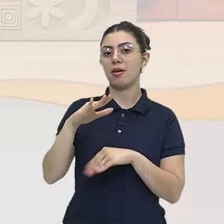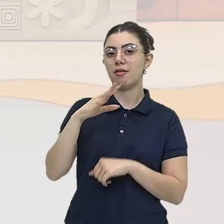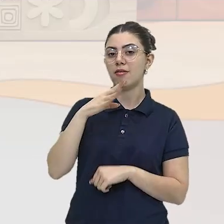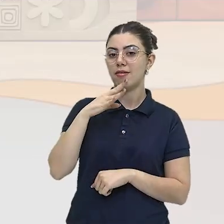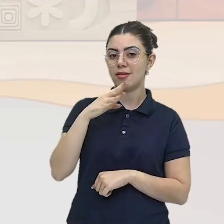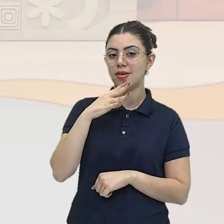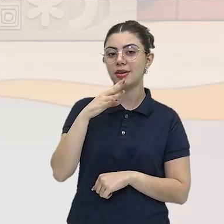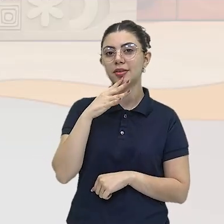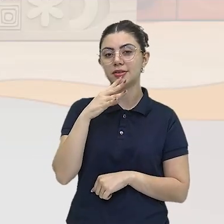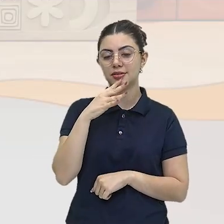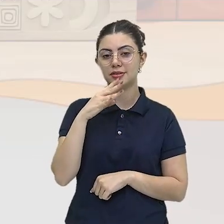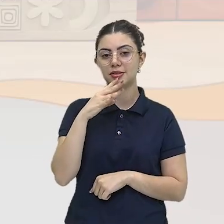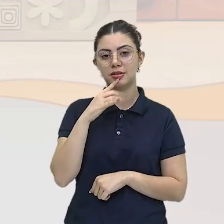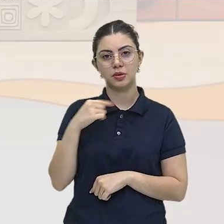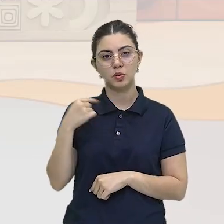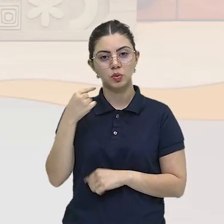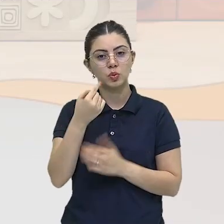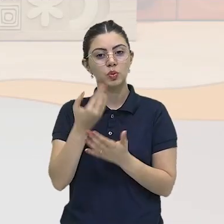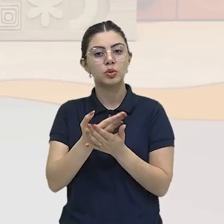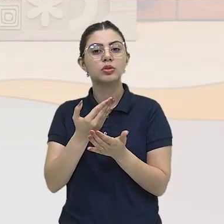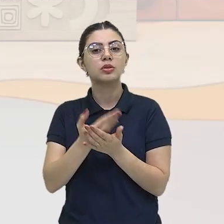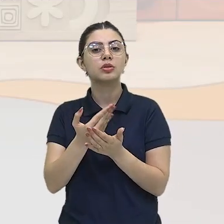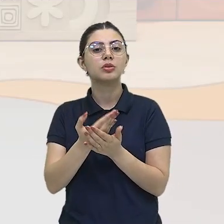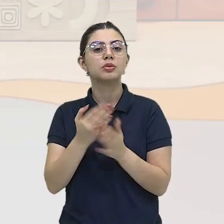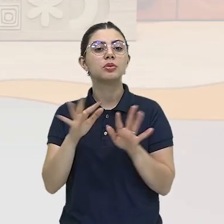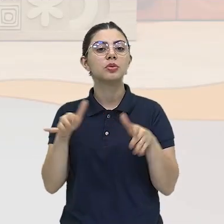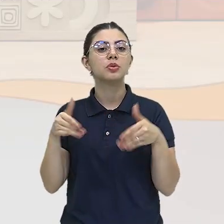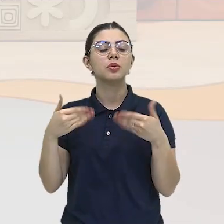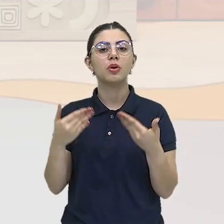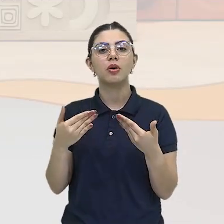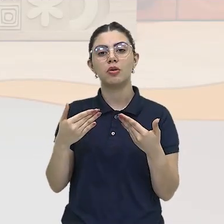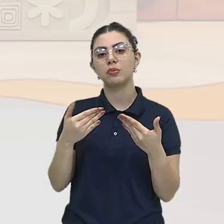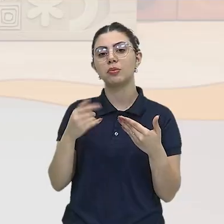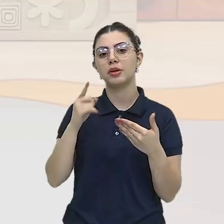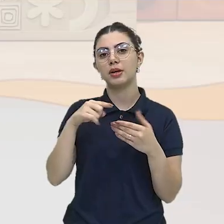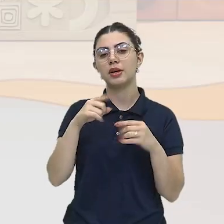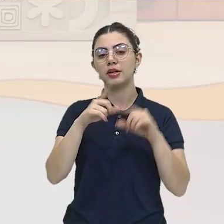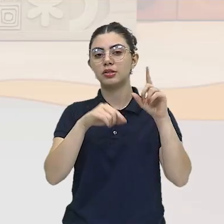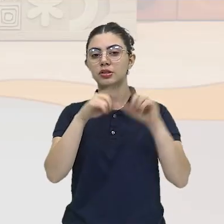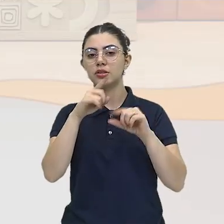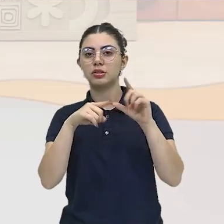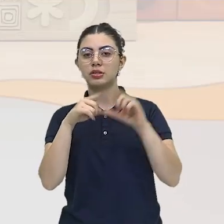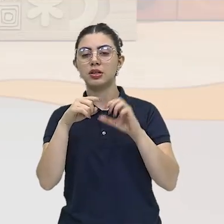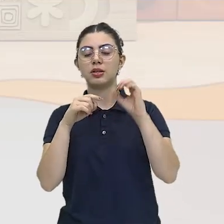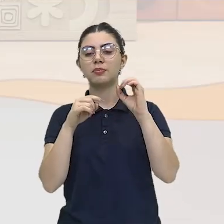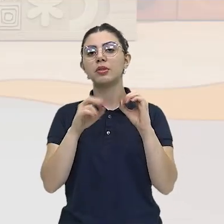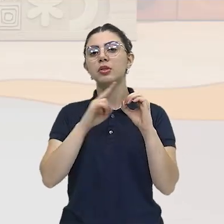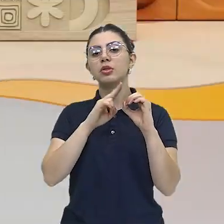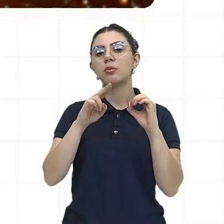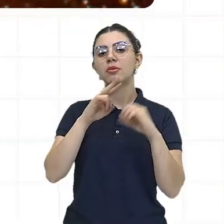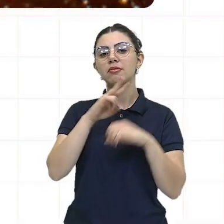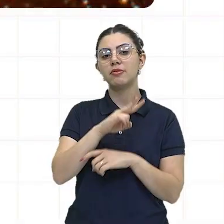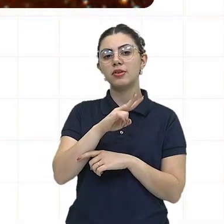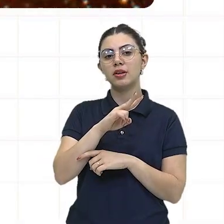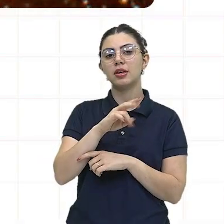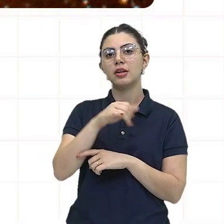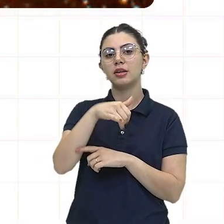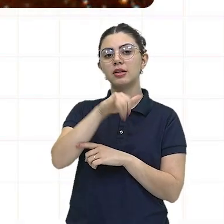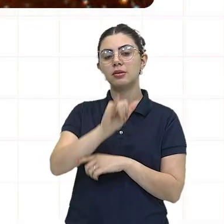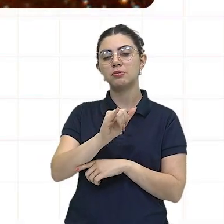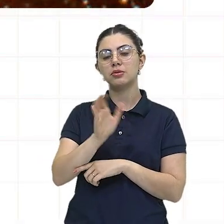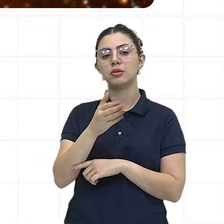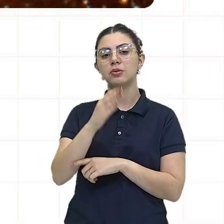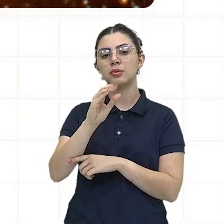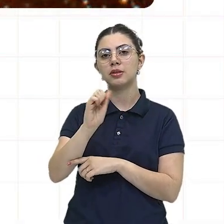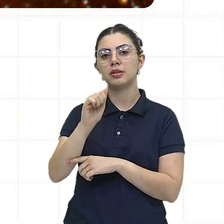é bastante estudada, é a estrela VY Canis Majoris. Então, vamos falar um pouquinho sobre